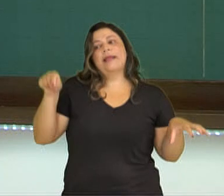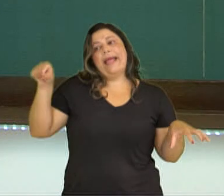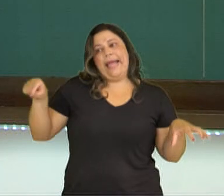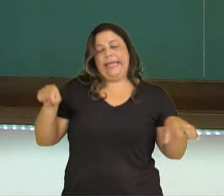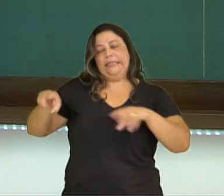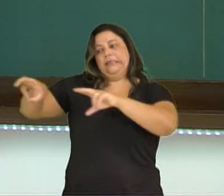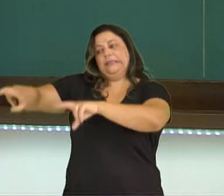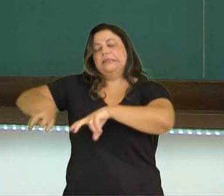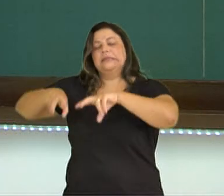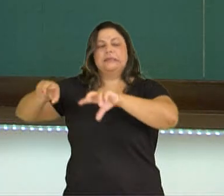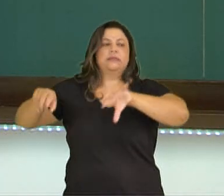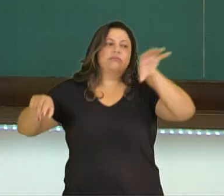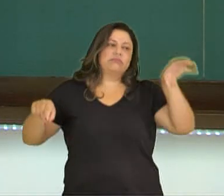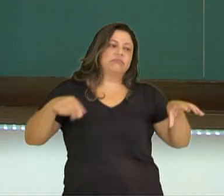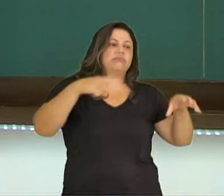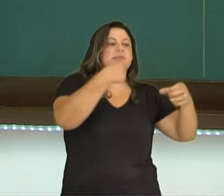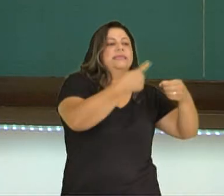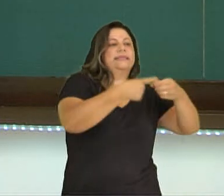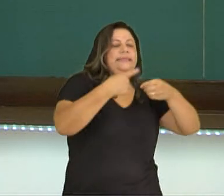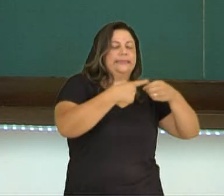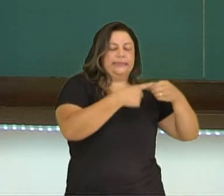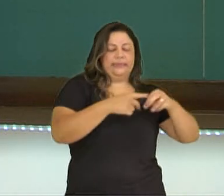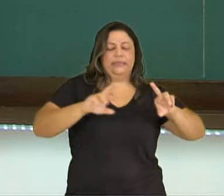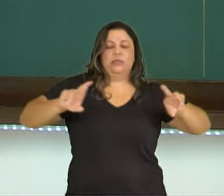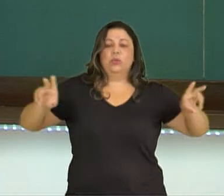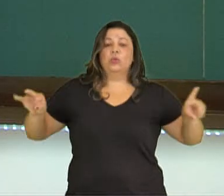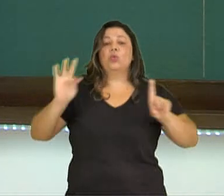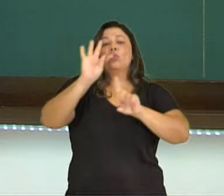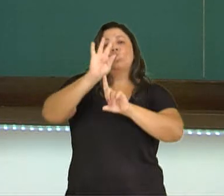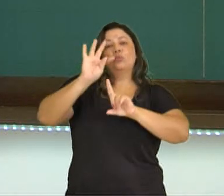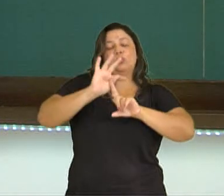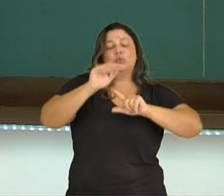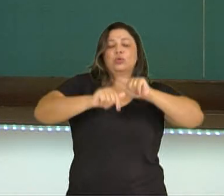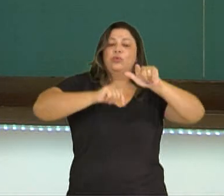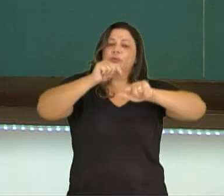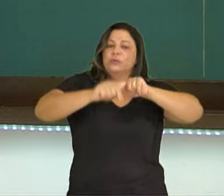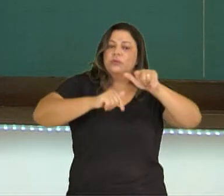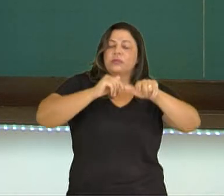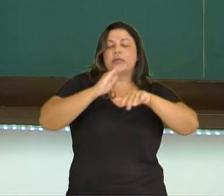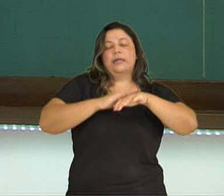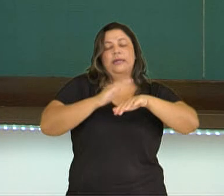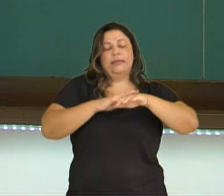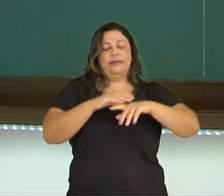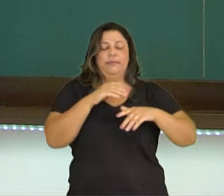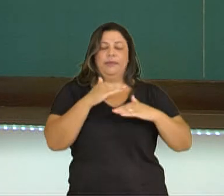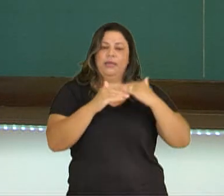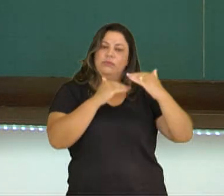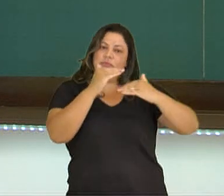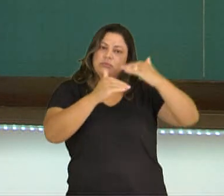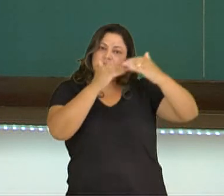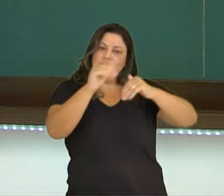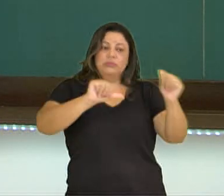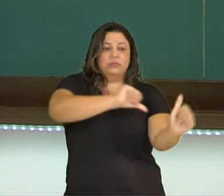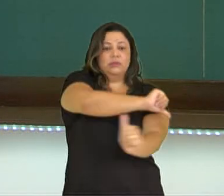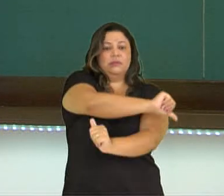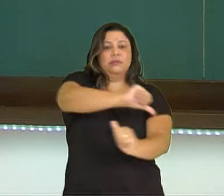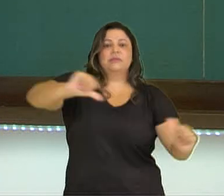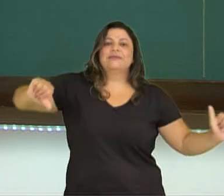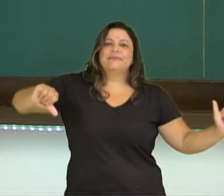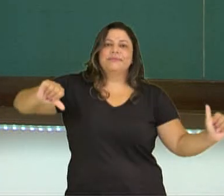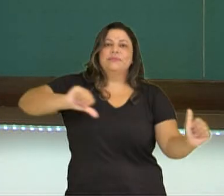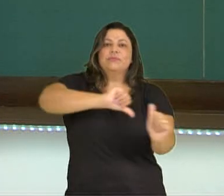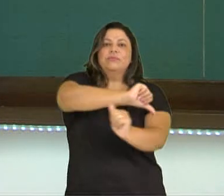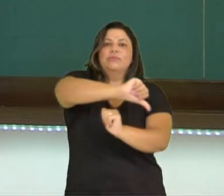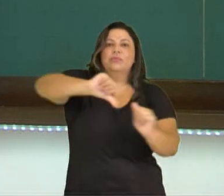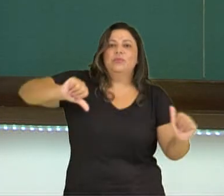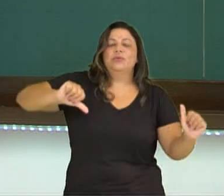espaço rural? O tipo de atividades que são desenvolvidas ali e que transformam, que